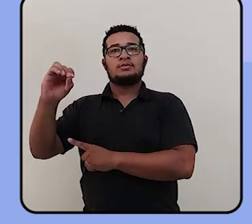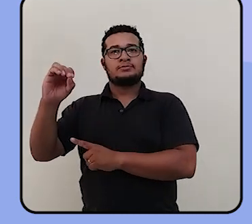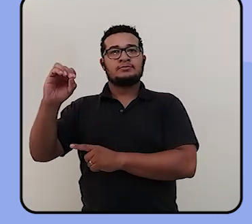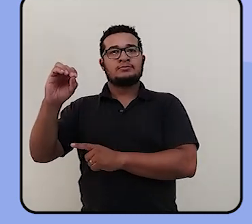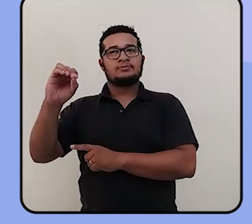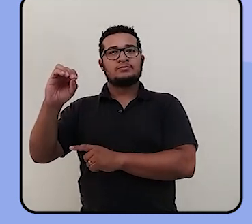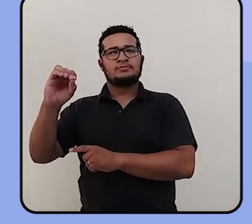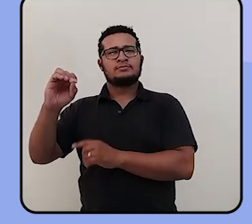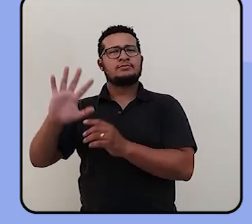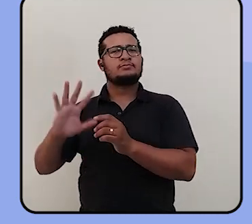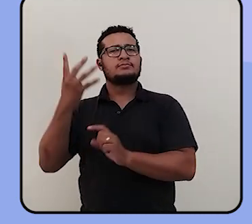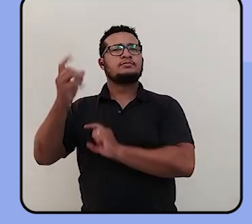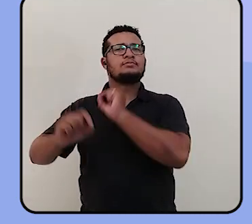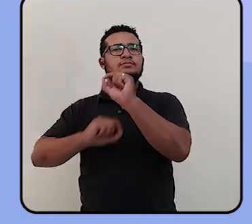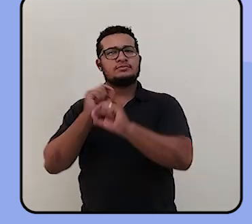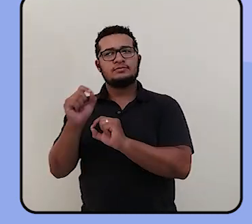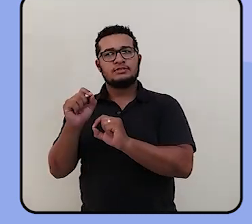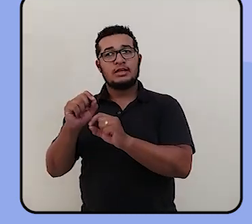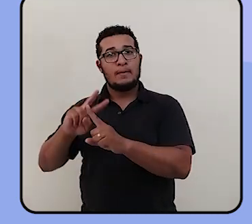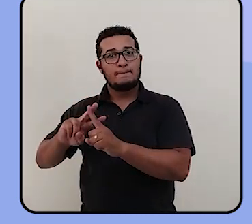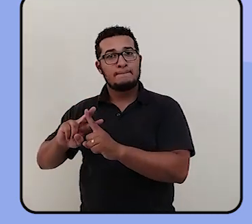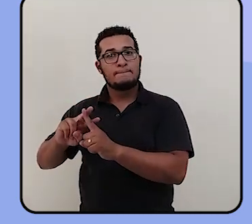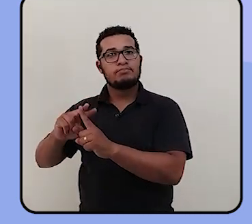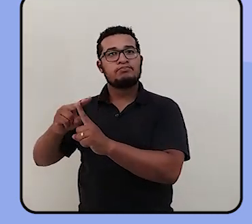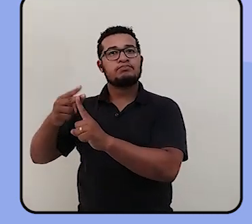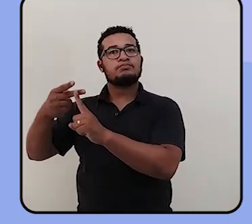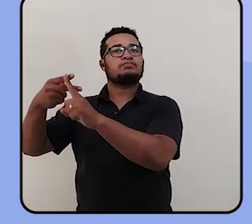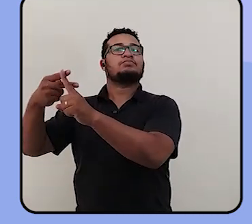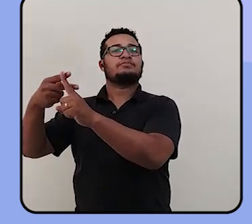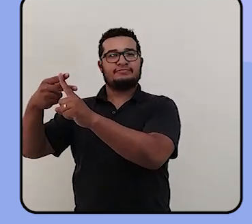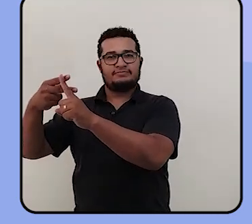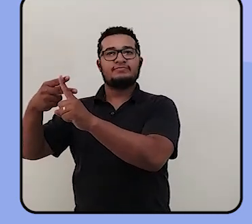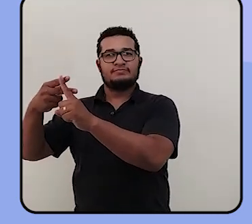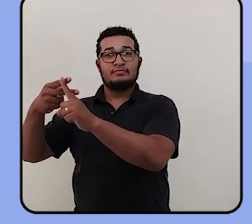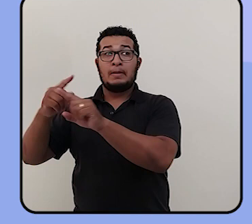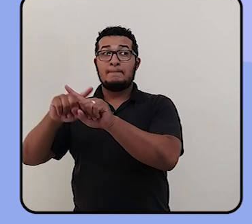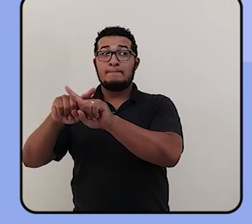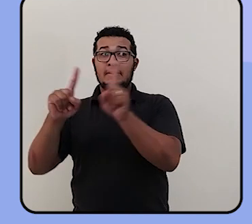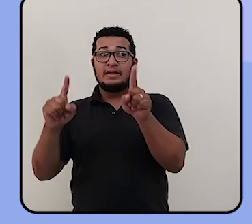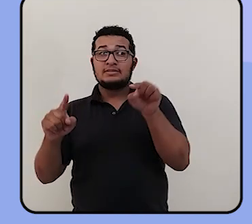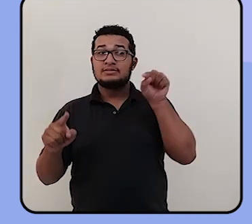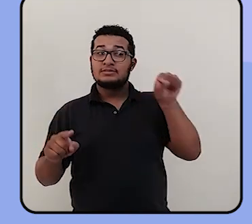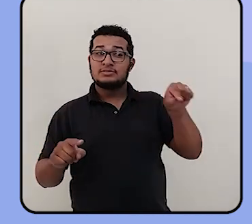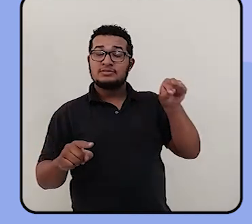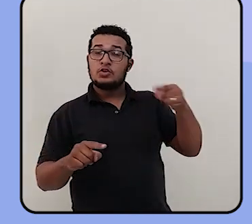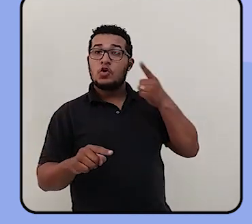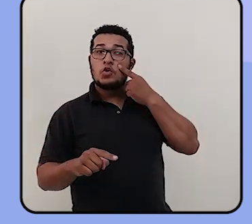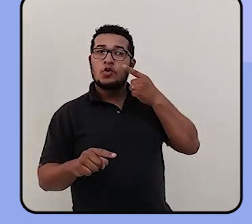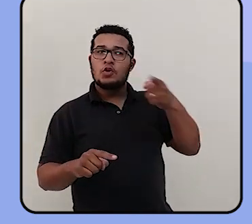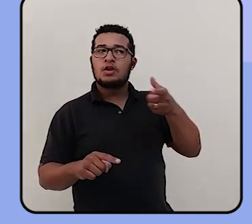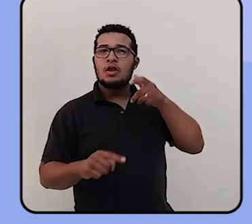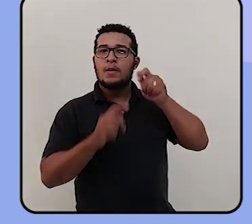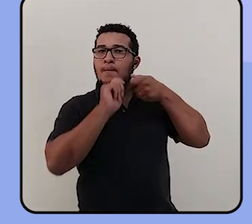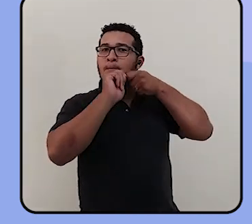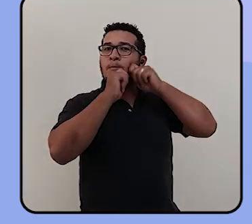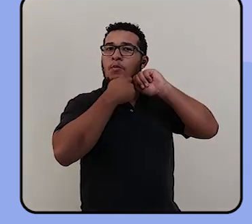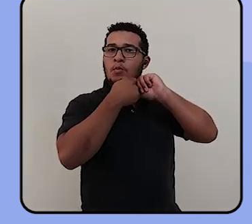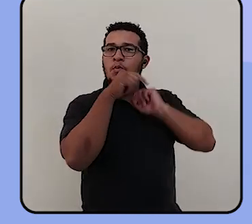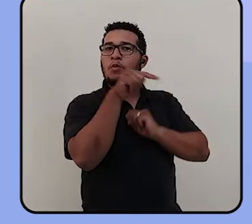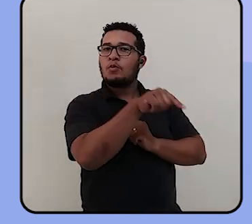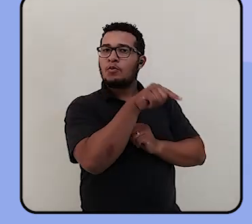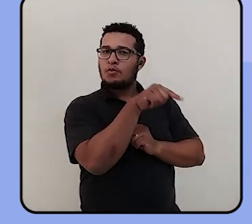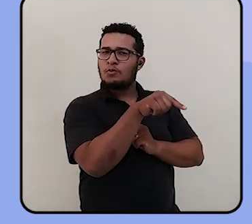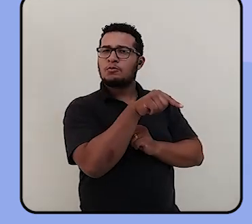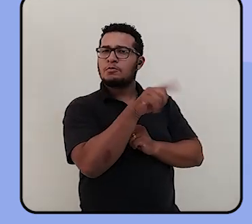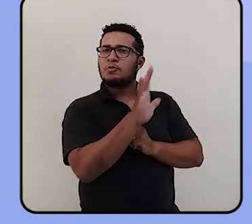ser 10. O que está acontecendo aqui? A quantidade está subindo 2 vezes. Mas olha o que está acontecendo